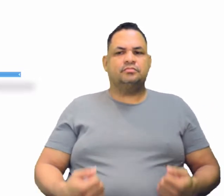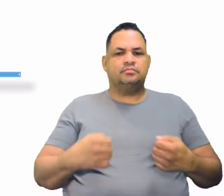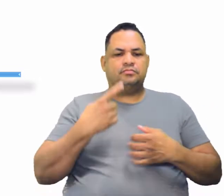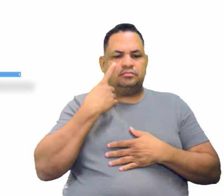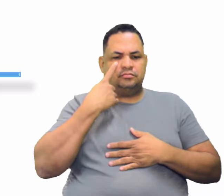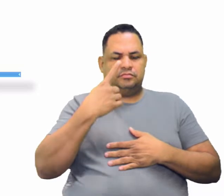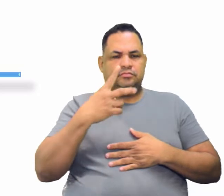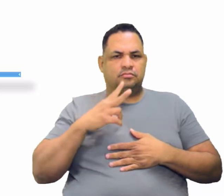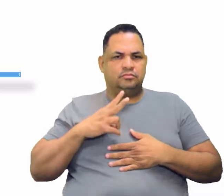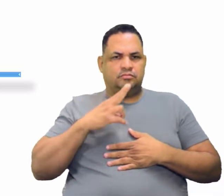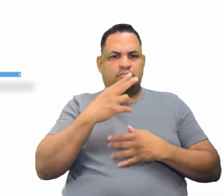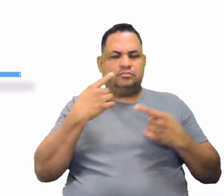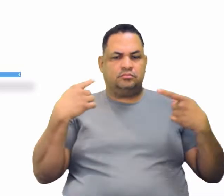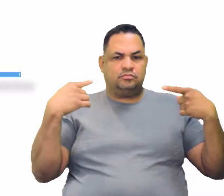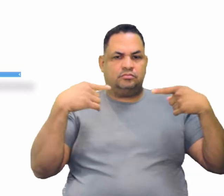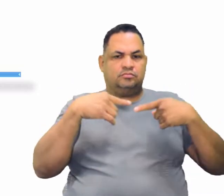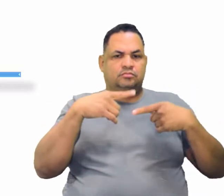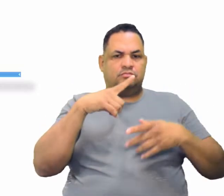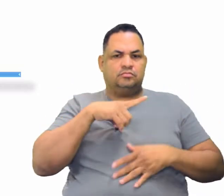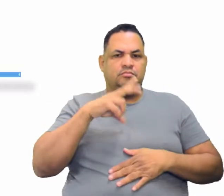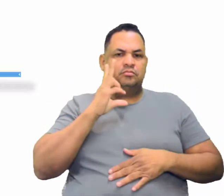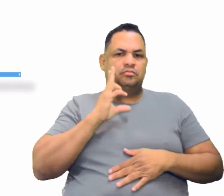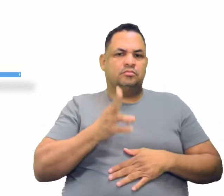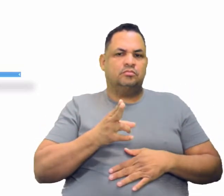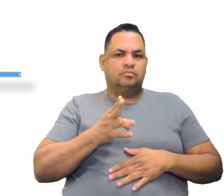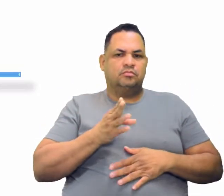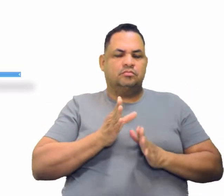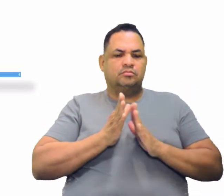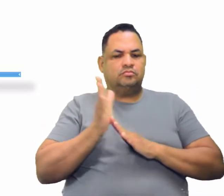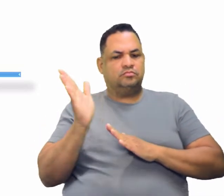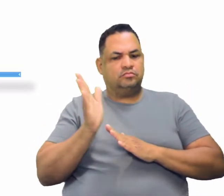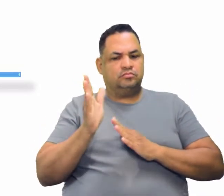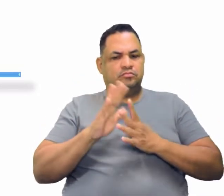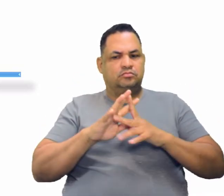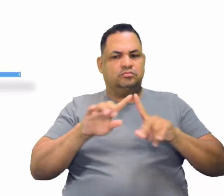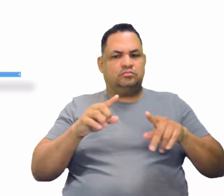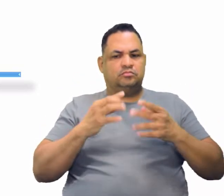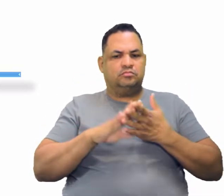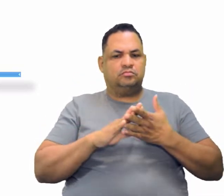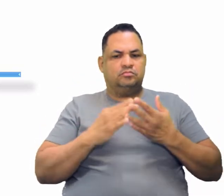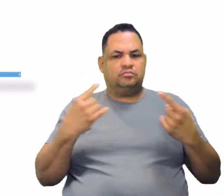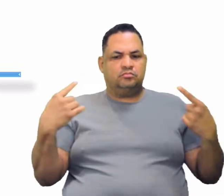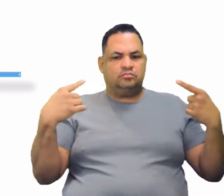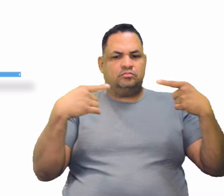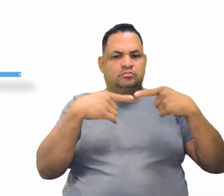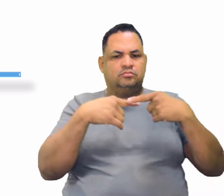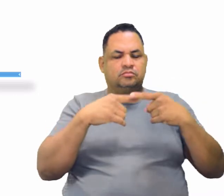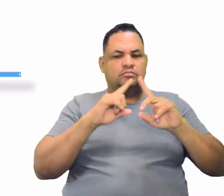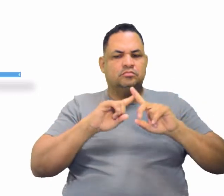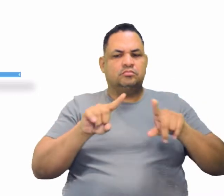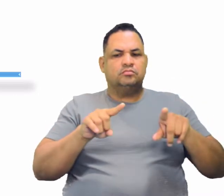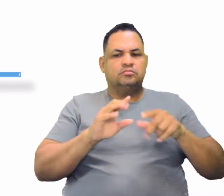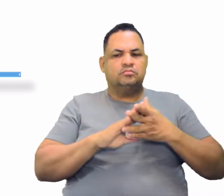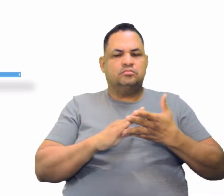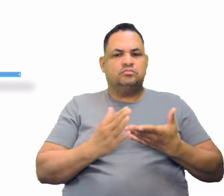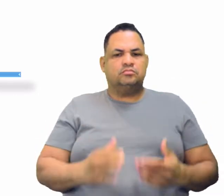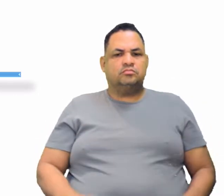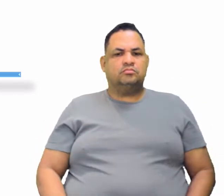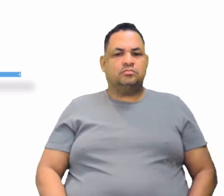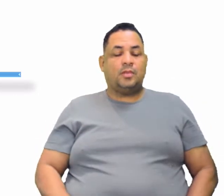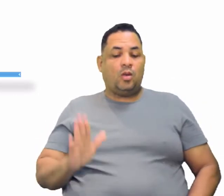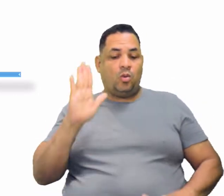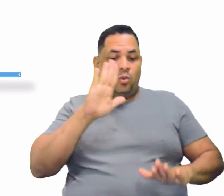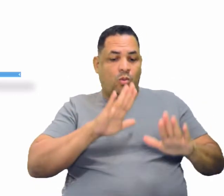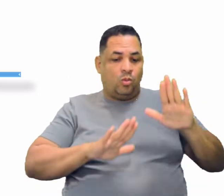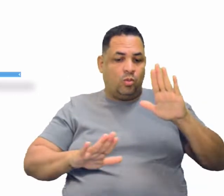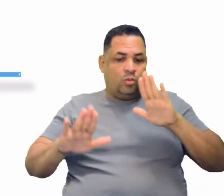que a força que se opõe ao movimento tem a mesma direção da força de ação, mas sentido oposto. Mas, pessoal, muito